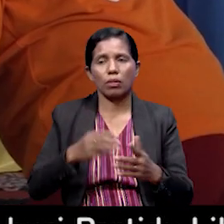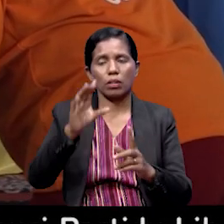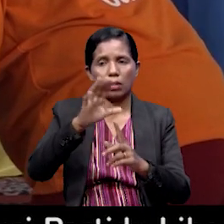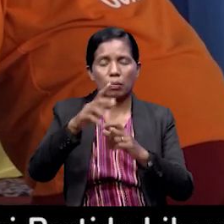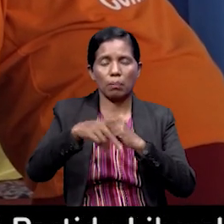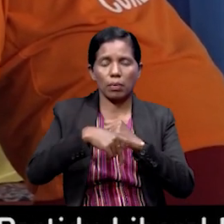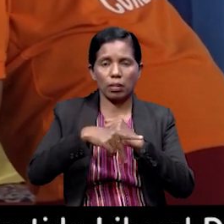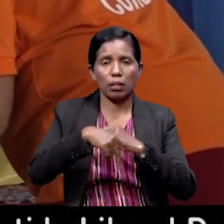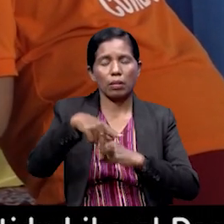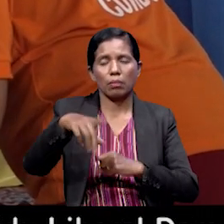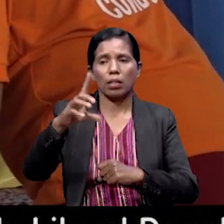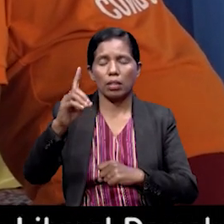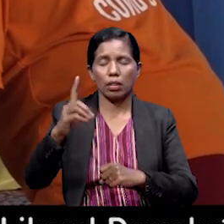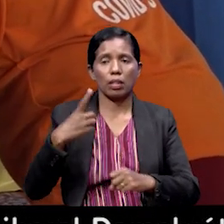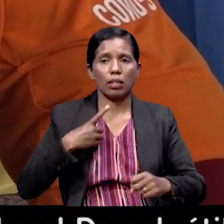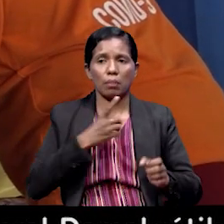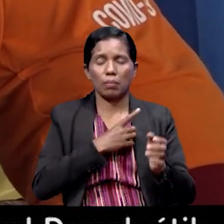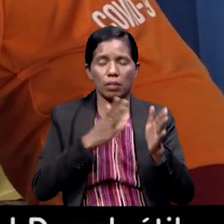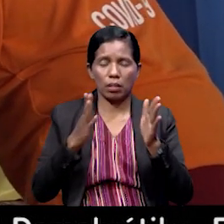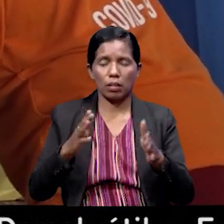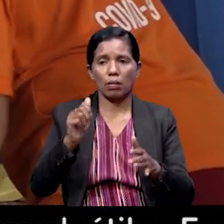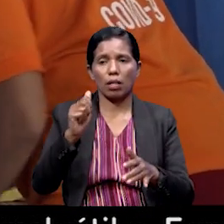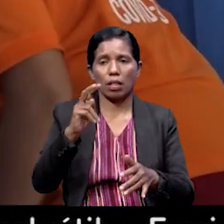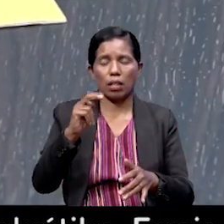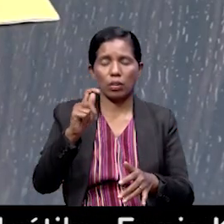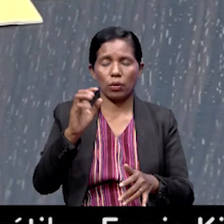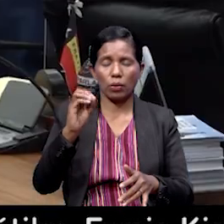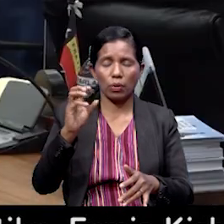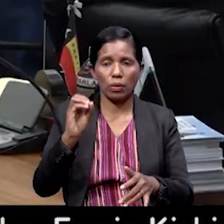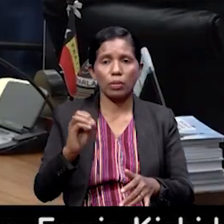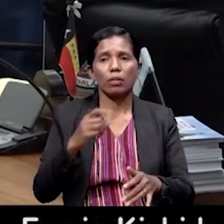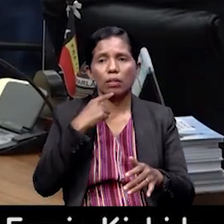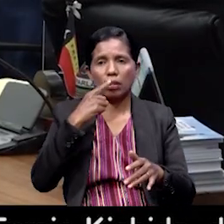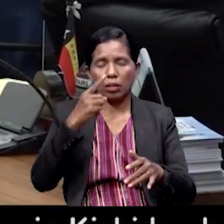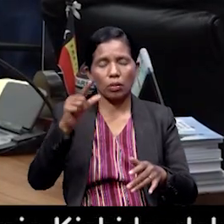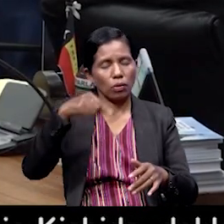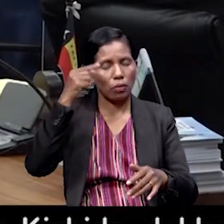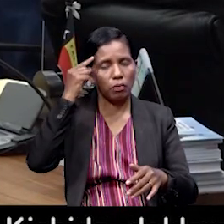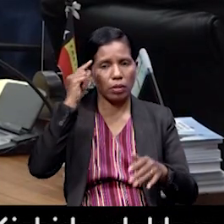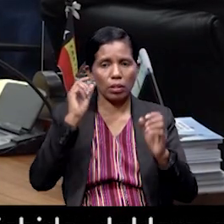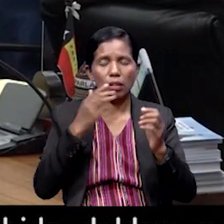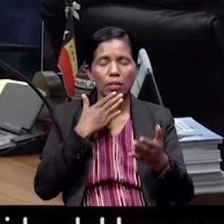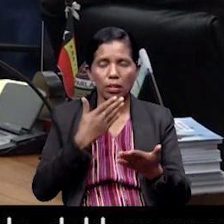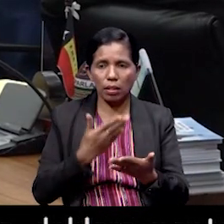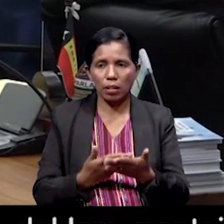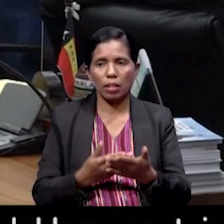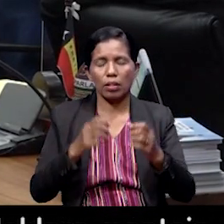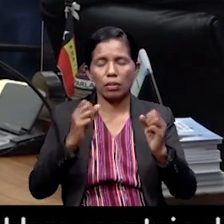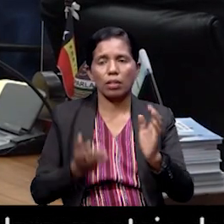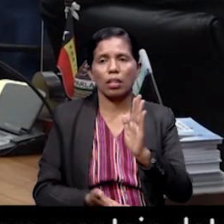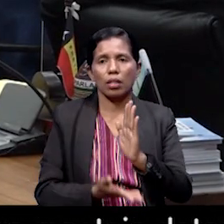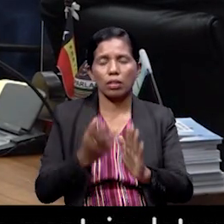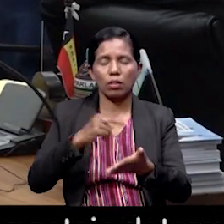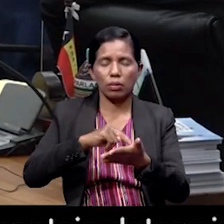bancada PD deputado António da Conceição Kalohan Ateten, mas que movimento governante Sirane Diak, onde há é